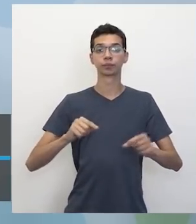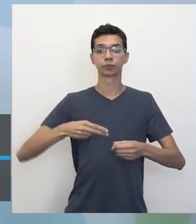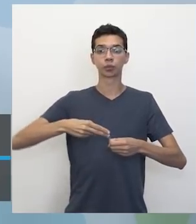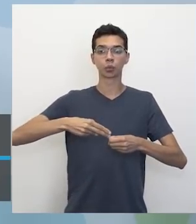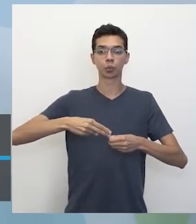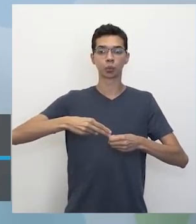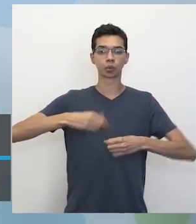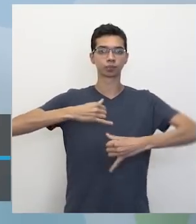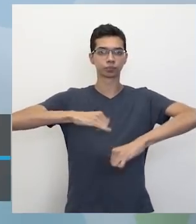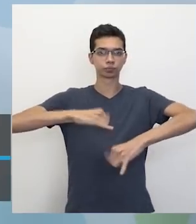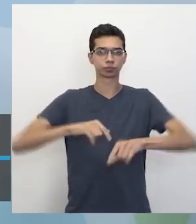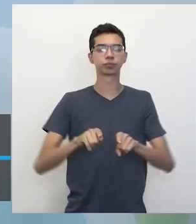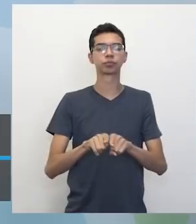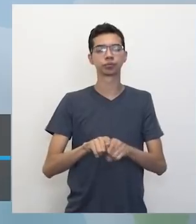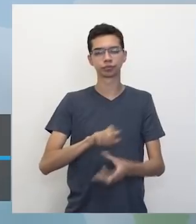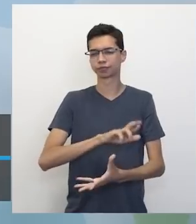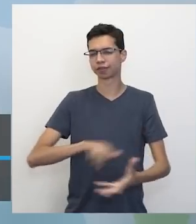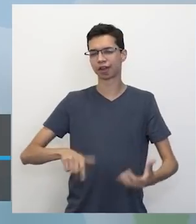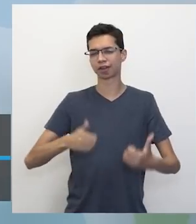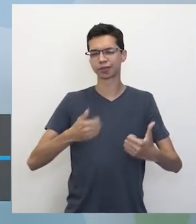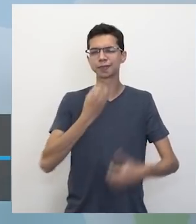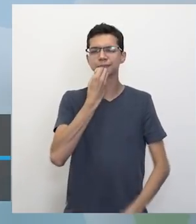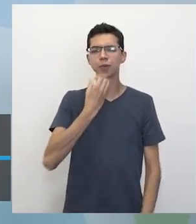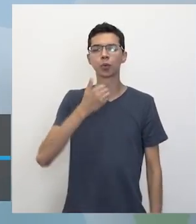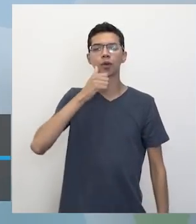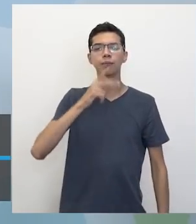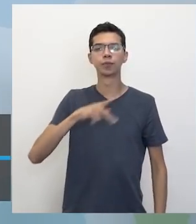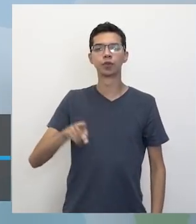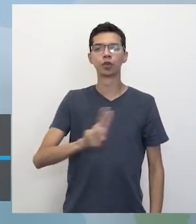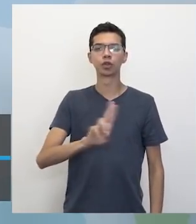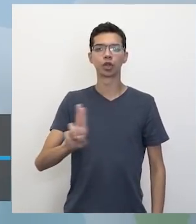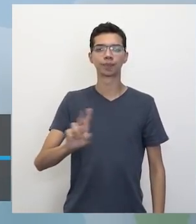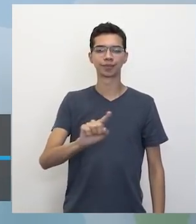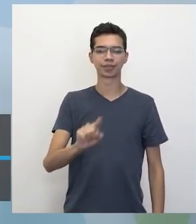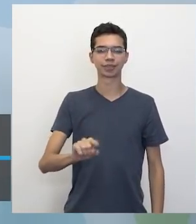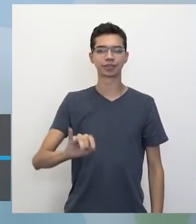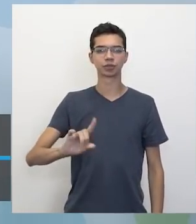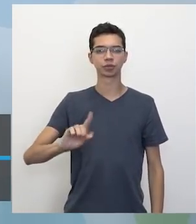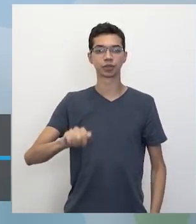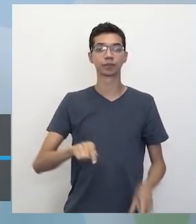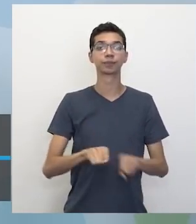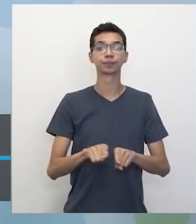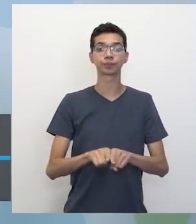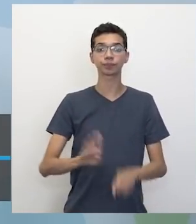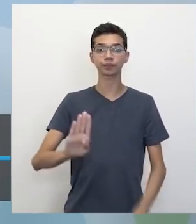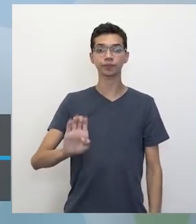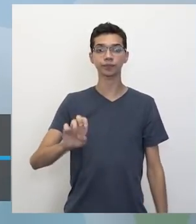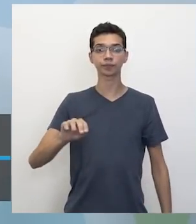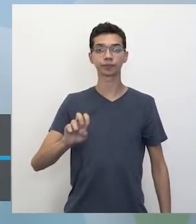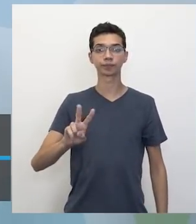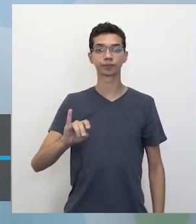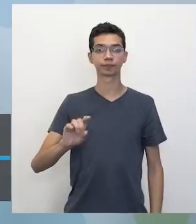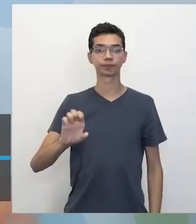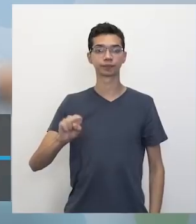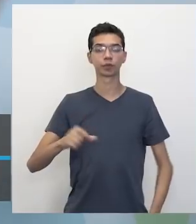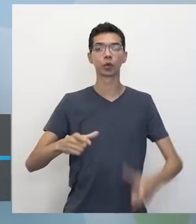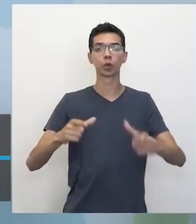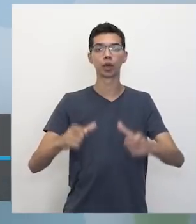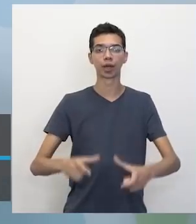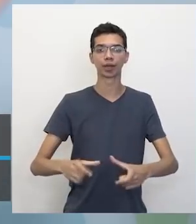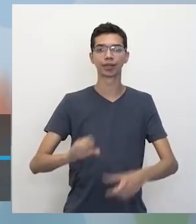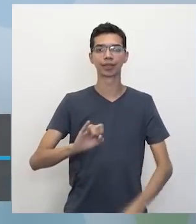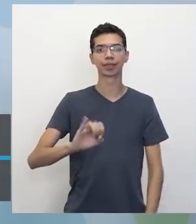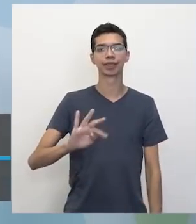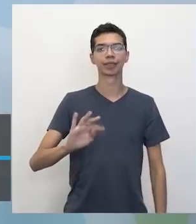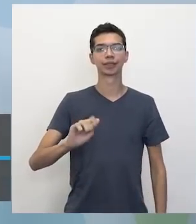Muito bom também. Outra contribuição aqui da professora Zilda, com os estudantes da Benevides Beraldo, Itapecerica da Serra. Um abraço